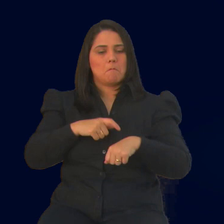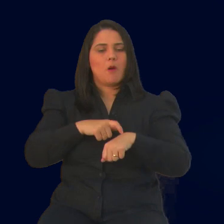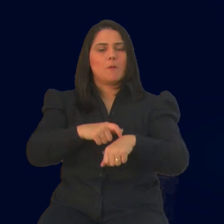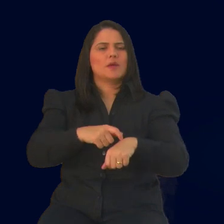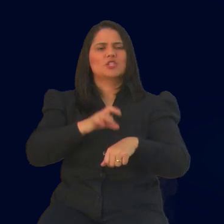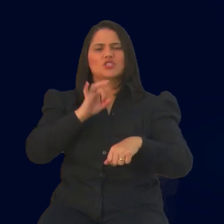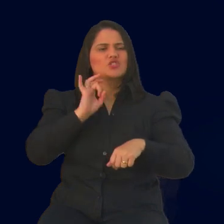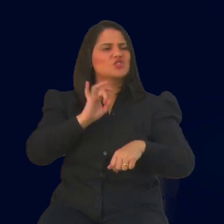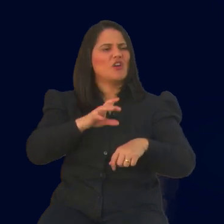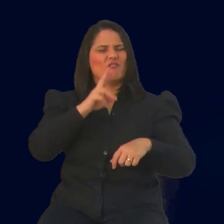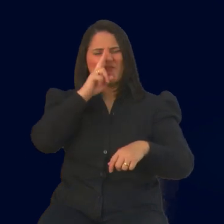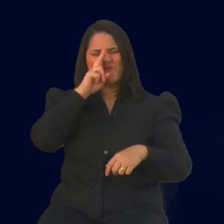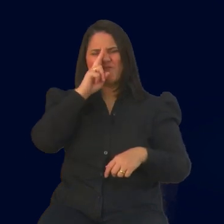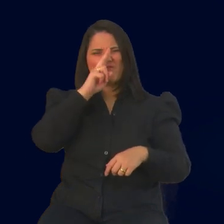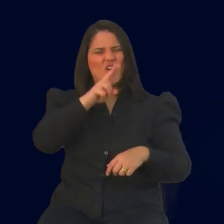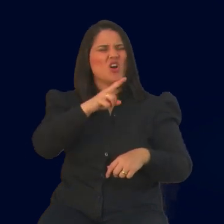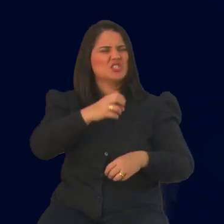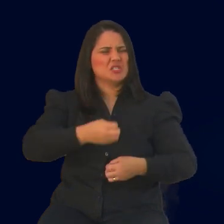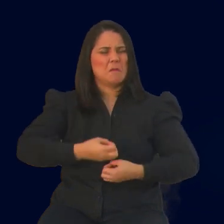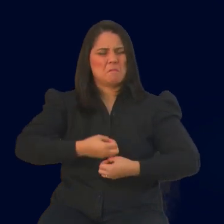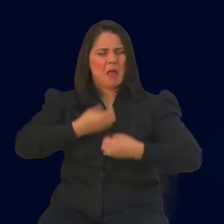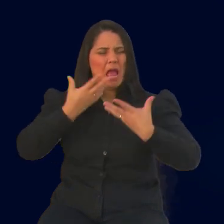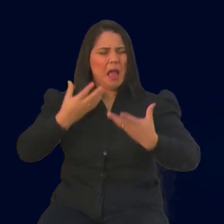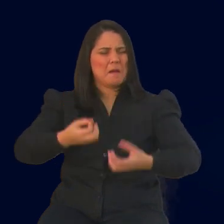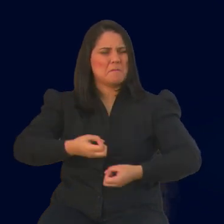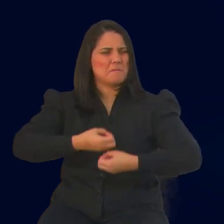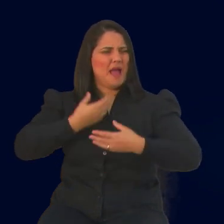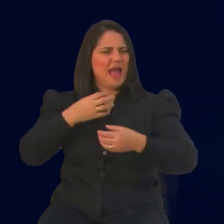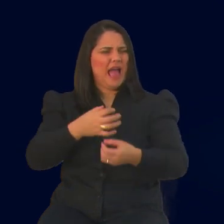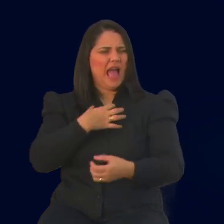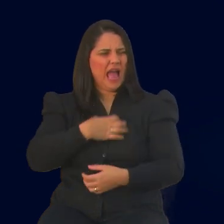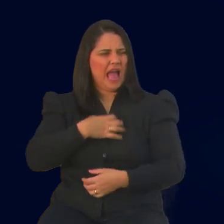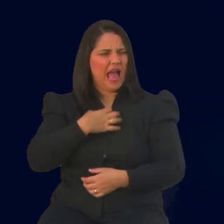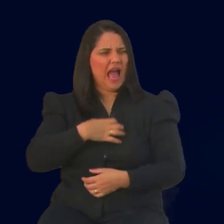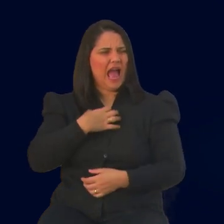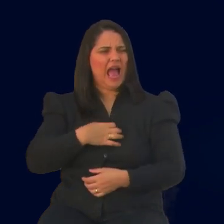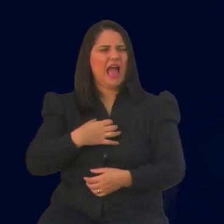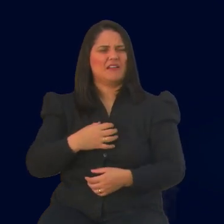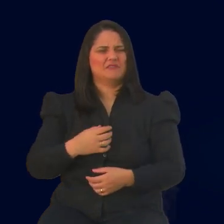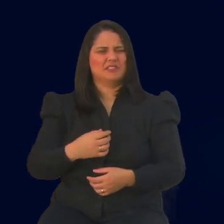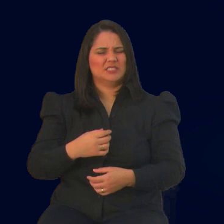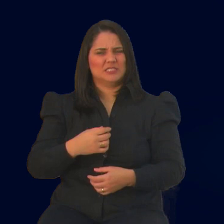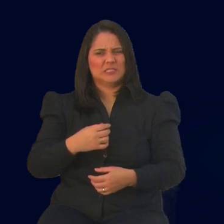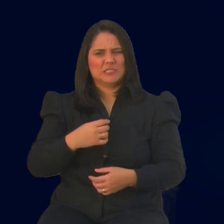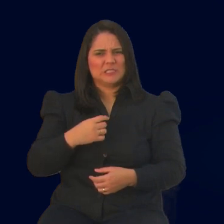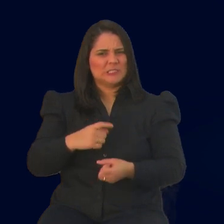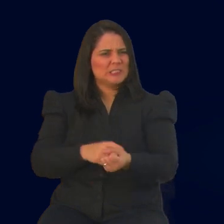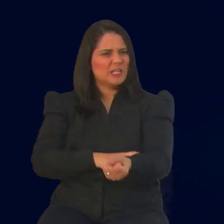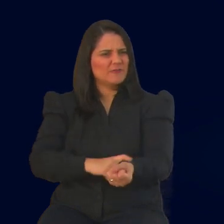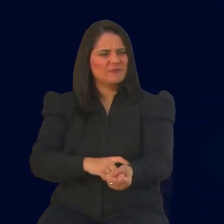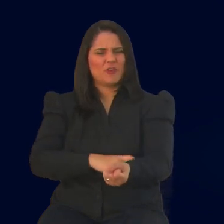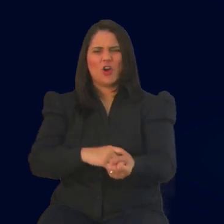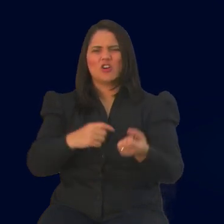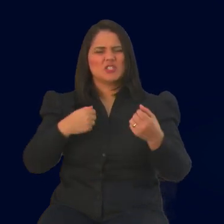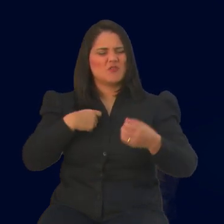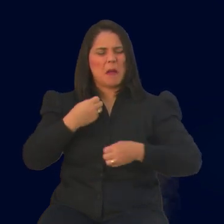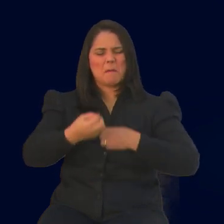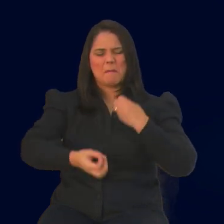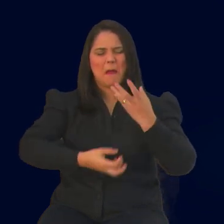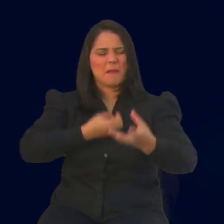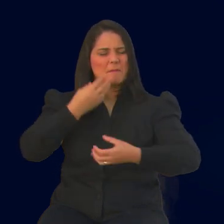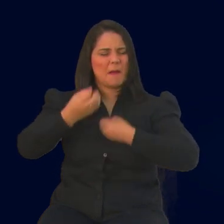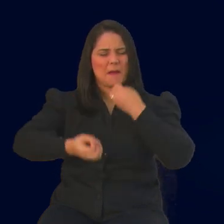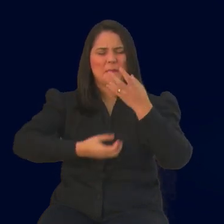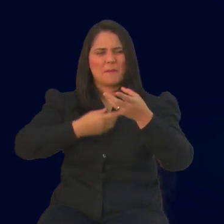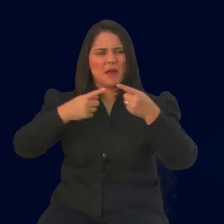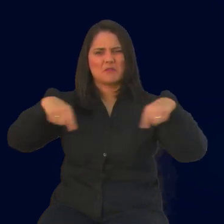descarga muito forte ali de emoção, tomados por raiva, por indignação, e onde eu só quero falar, eu não quero escutar ninguém, eu quero botar para